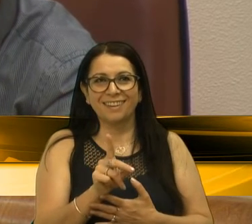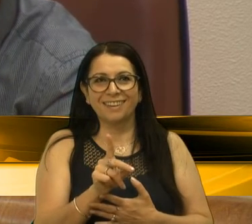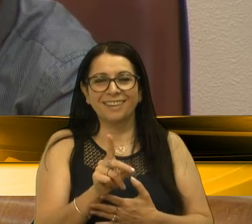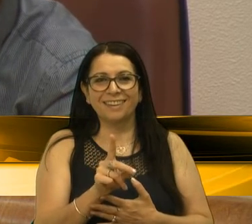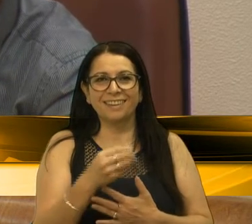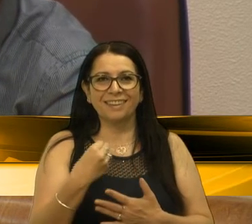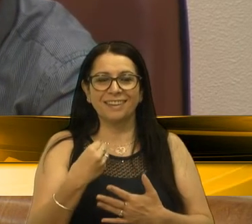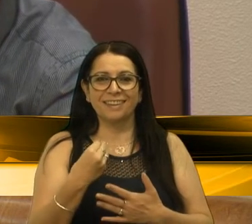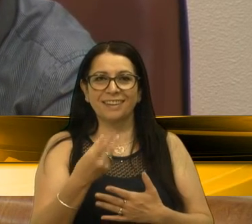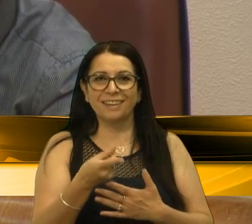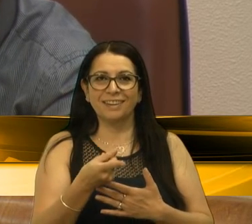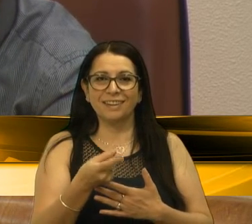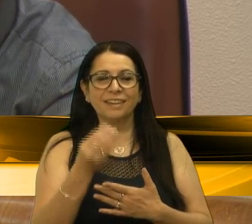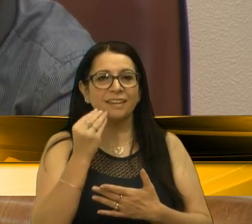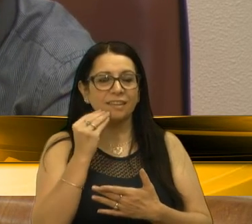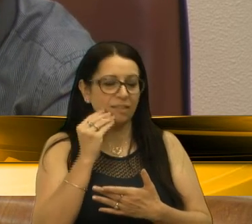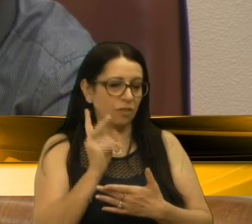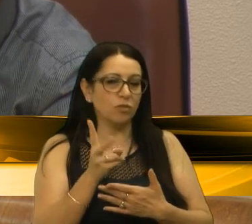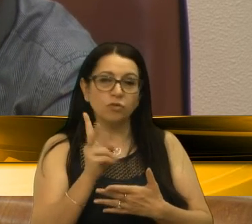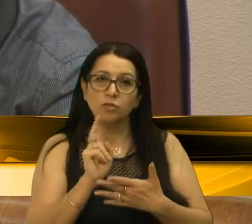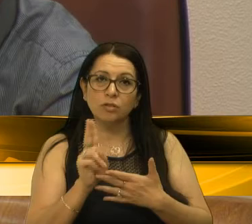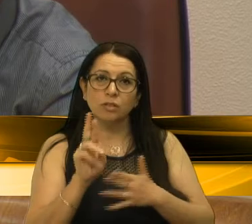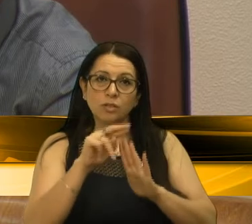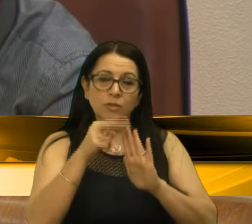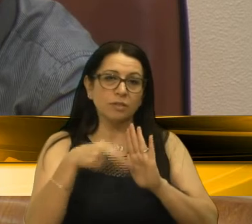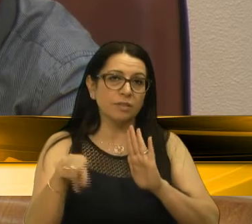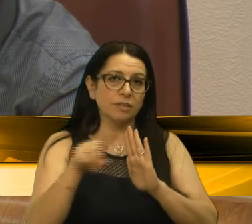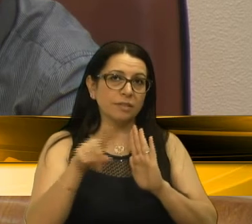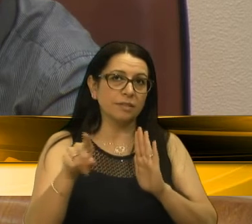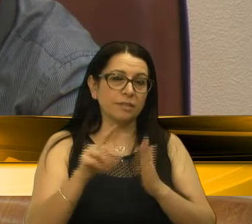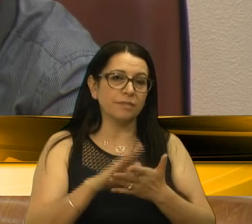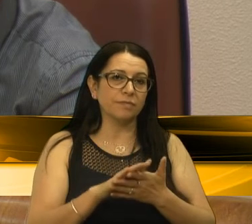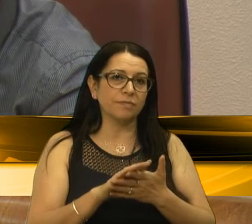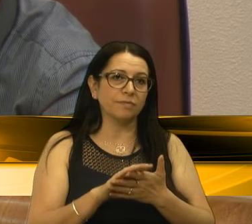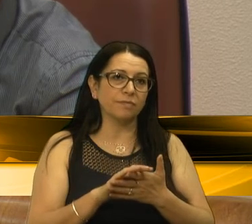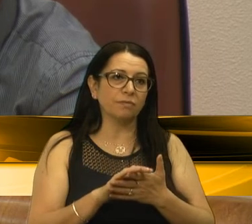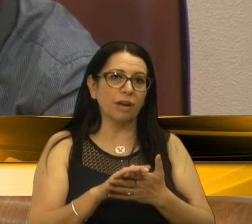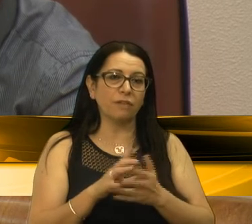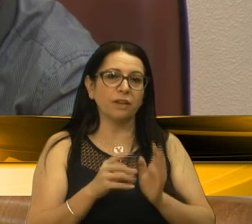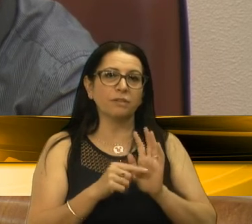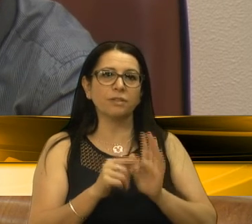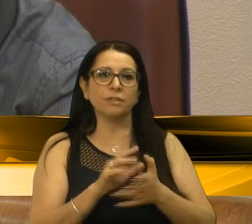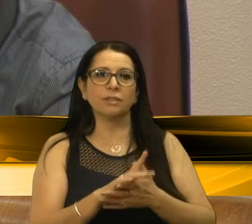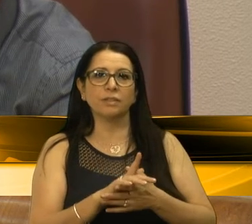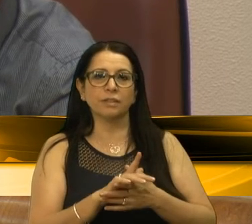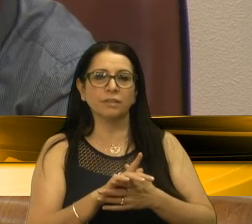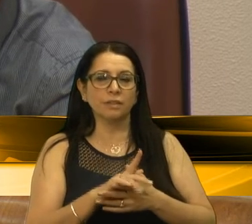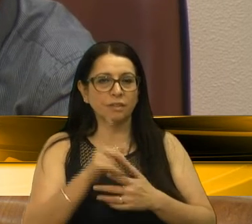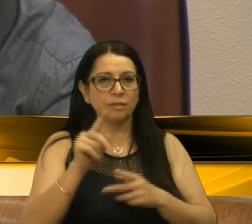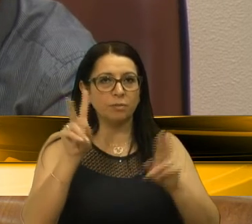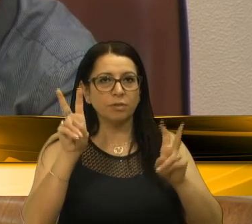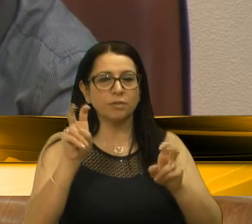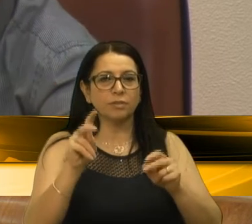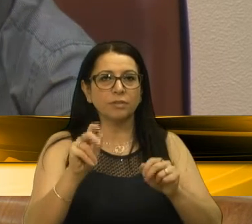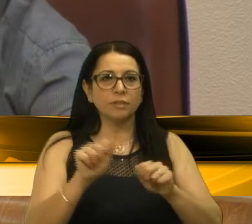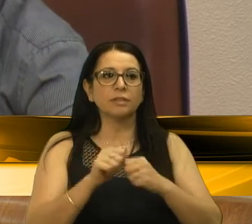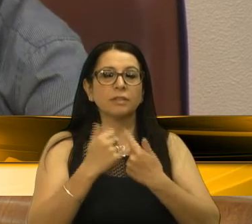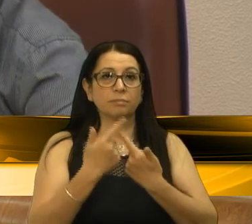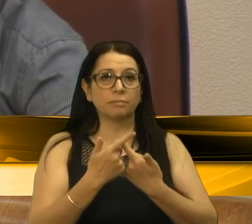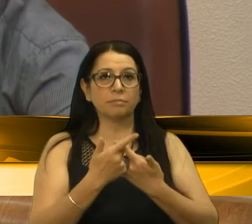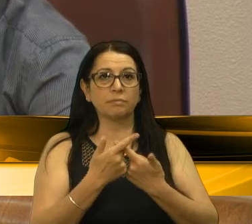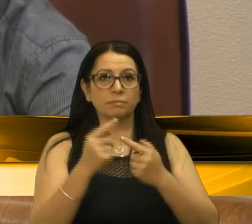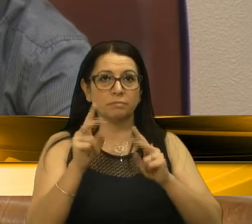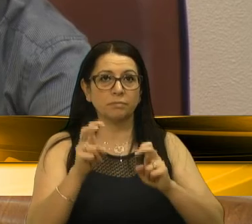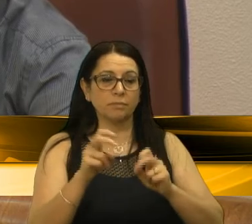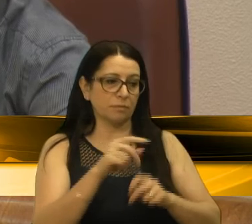Doutora Cássia, nesse caso, então, sem emissão de uma resolução, fica o Conselho sem nenhum tipo de ingerência sobre aquele assunto que foi tema da Assembleia?